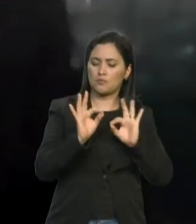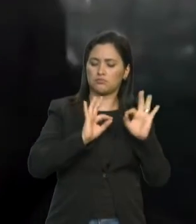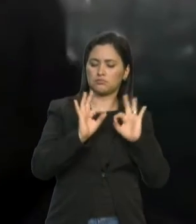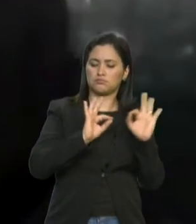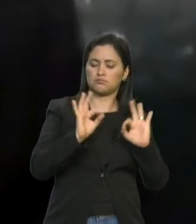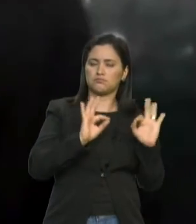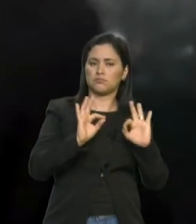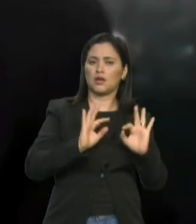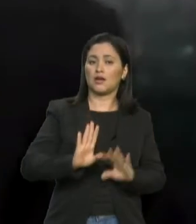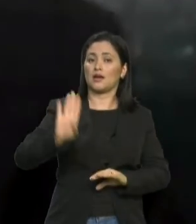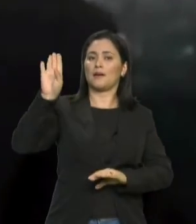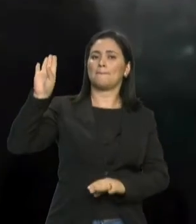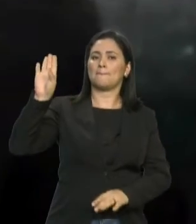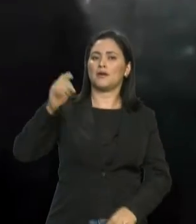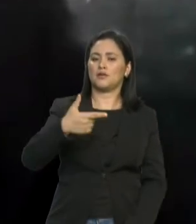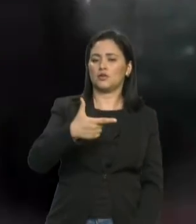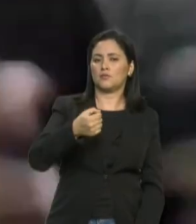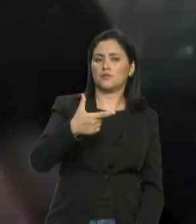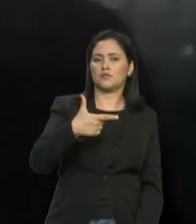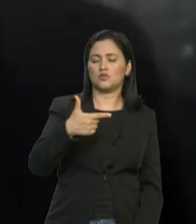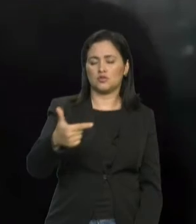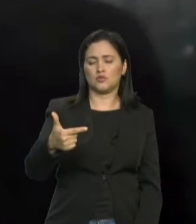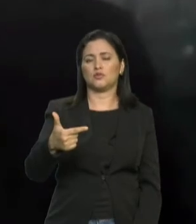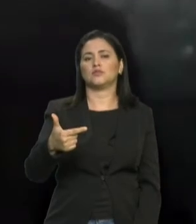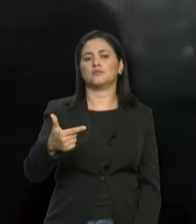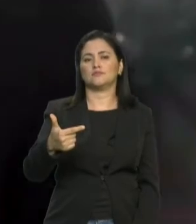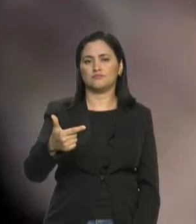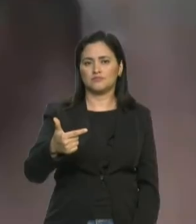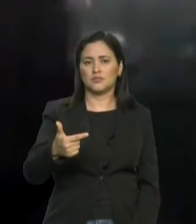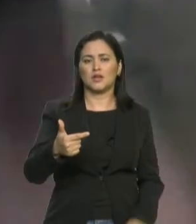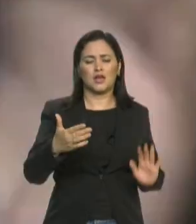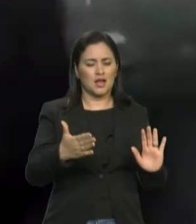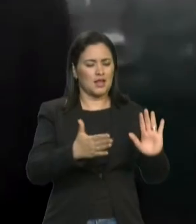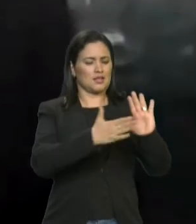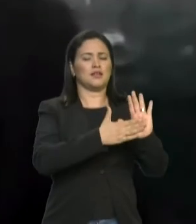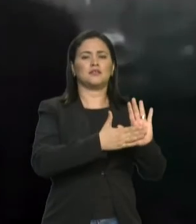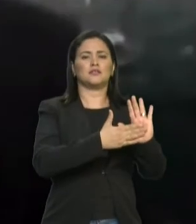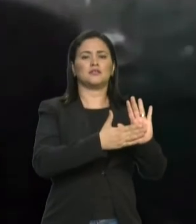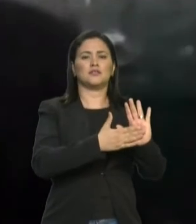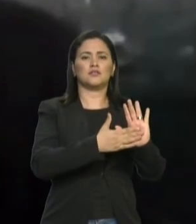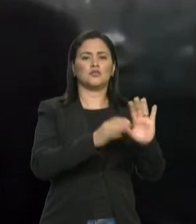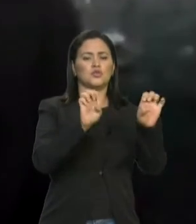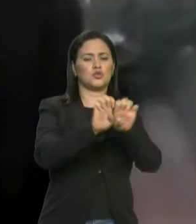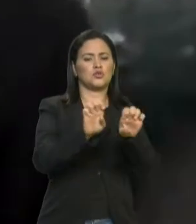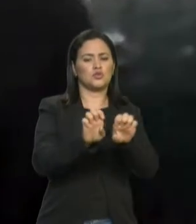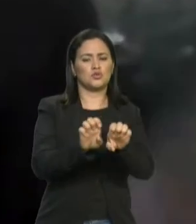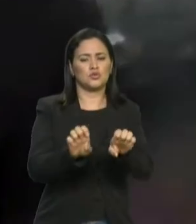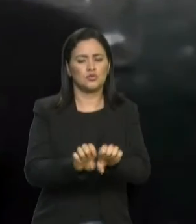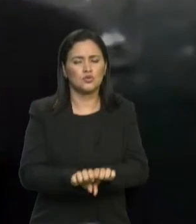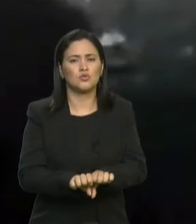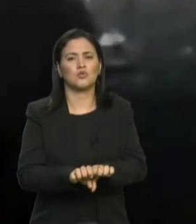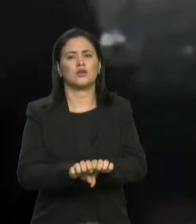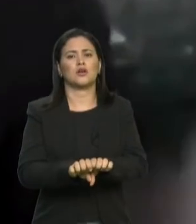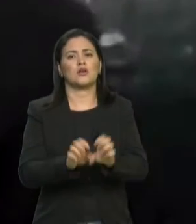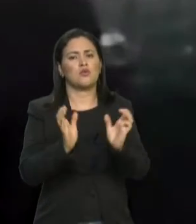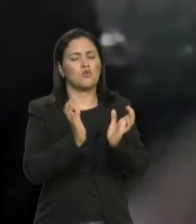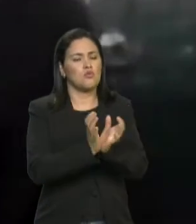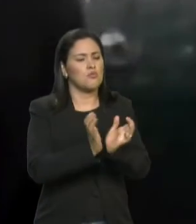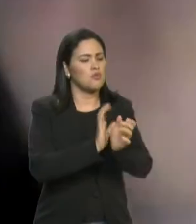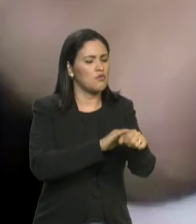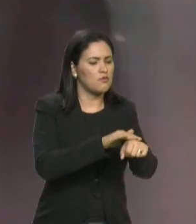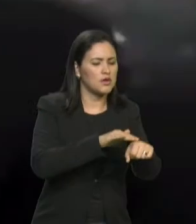viajando, falando com o prefeito, amarrando o prefeito, e é isso que vai acontecer diante do olhar